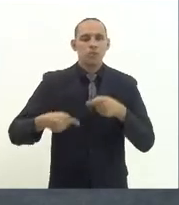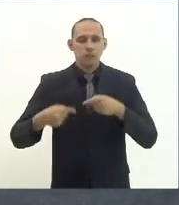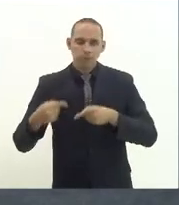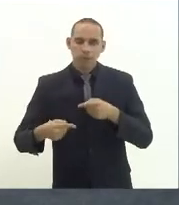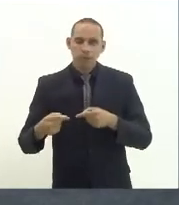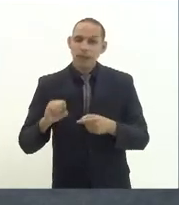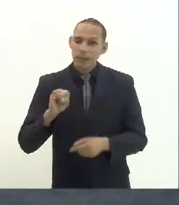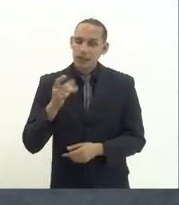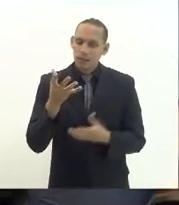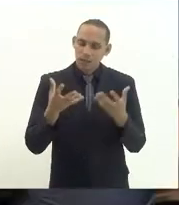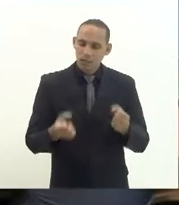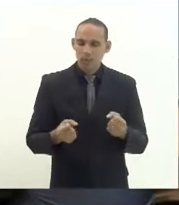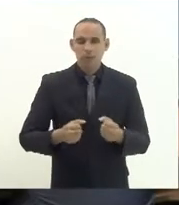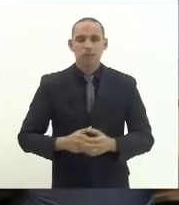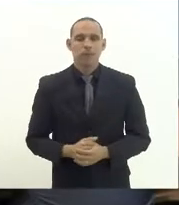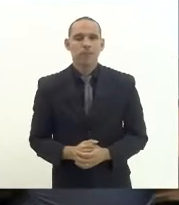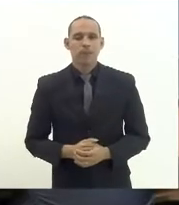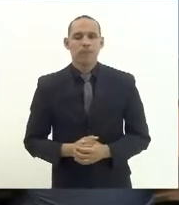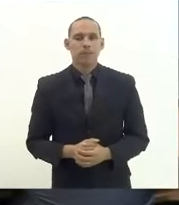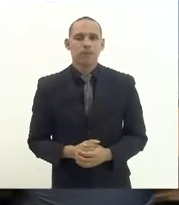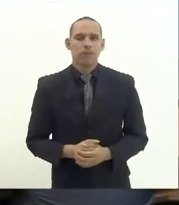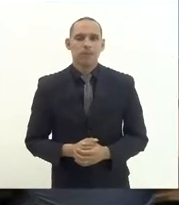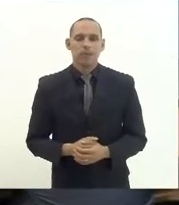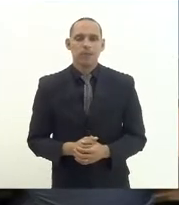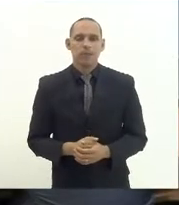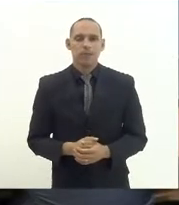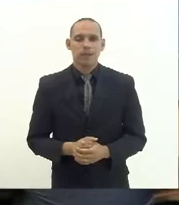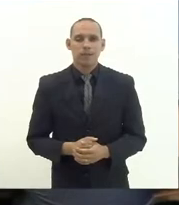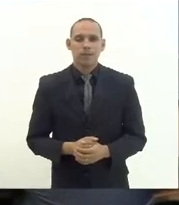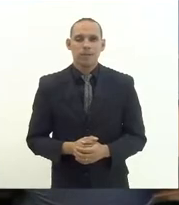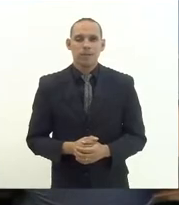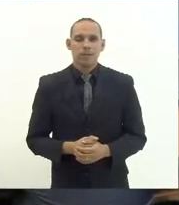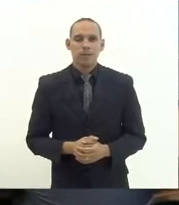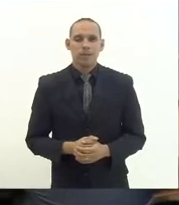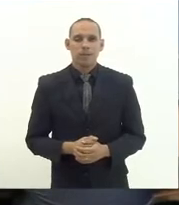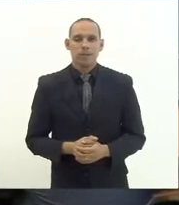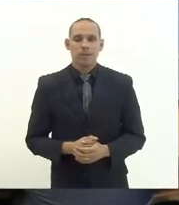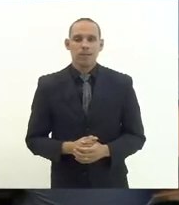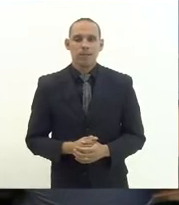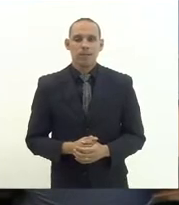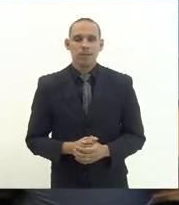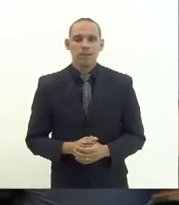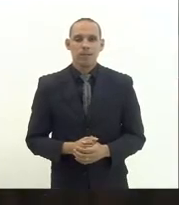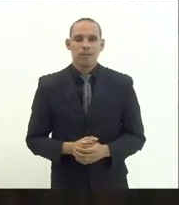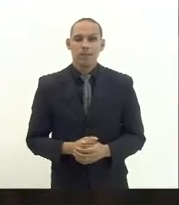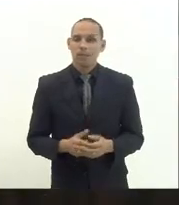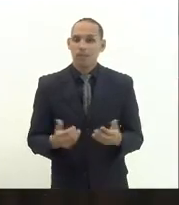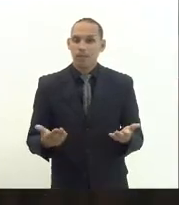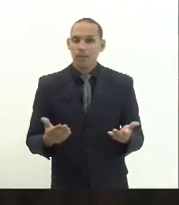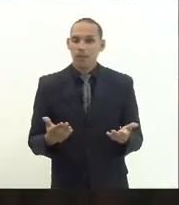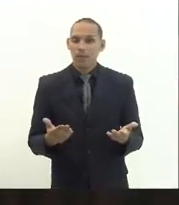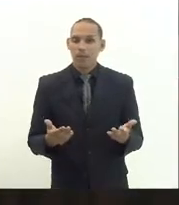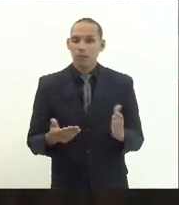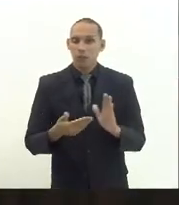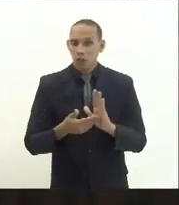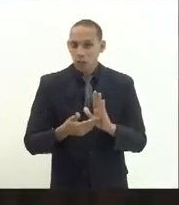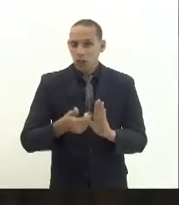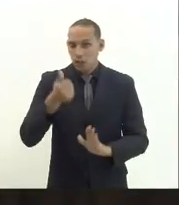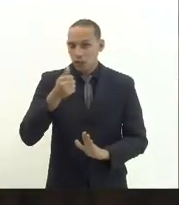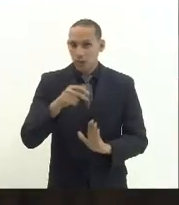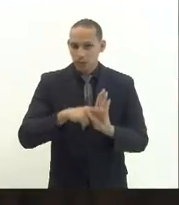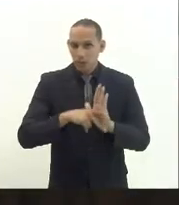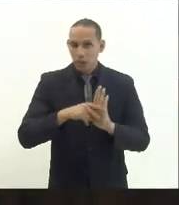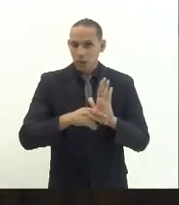discussão se você nesse aperitivo e pronto nesse caso nós vamos retirar o